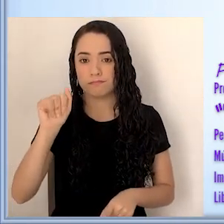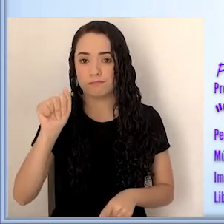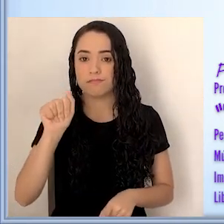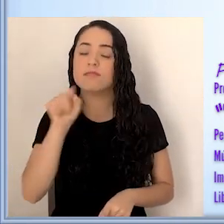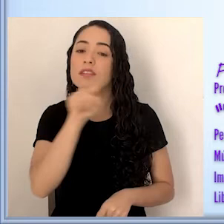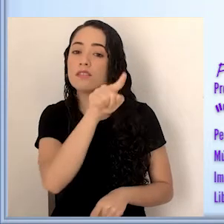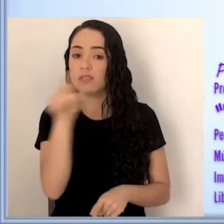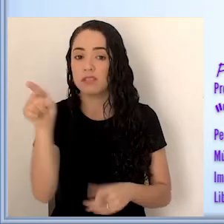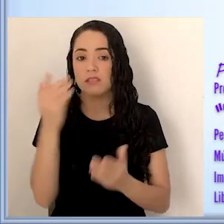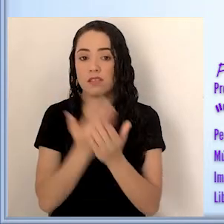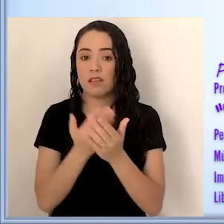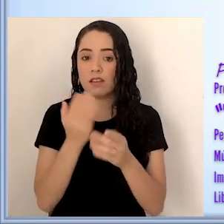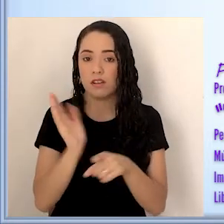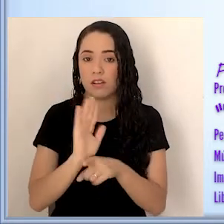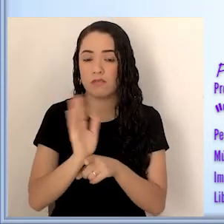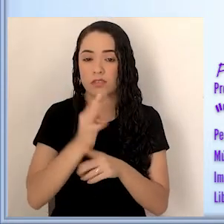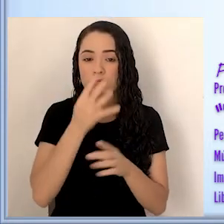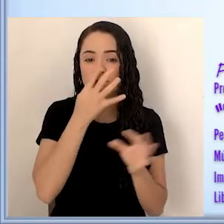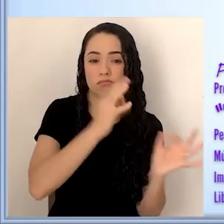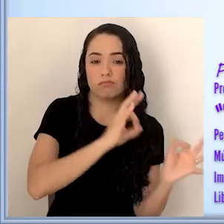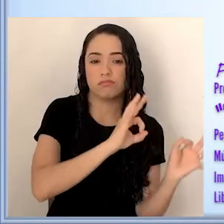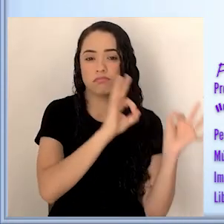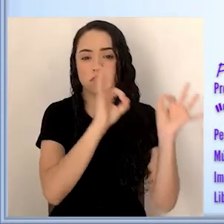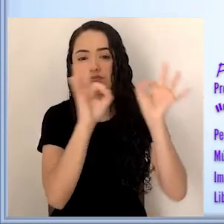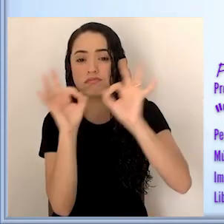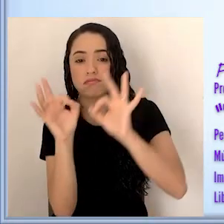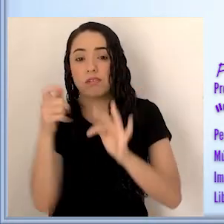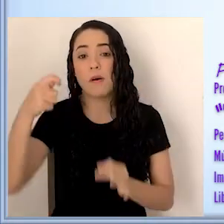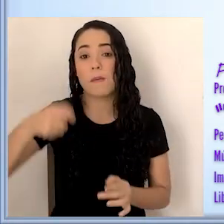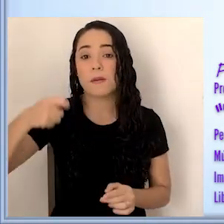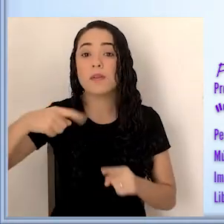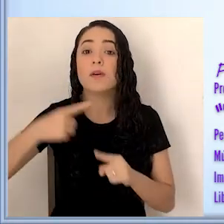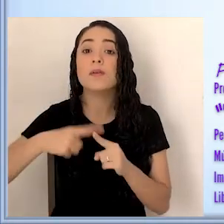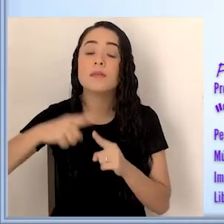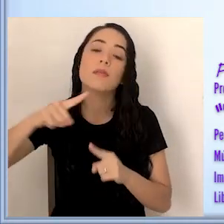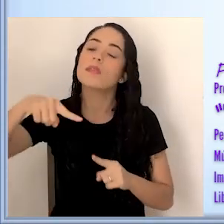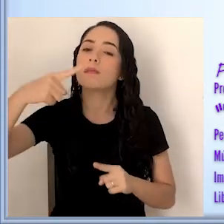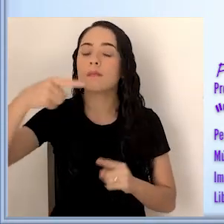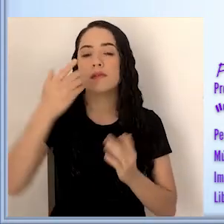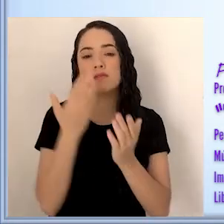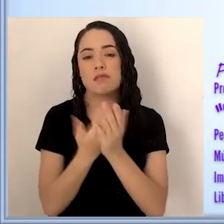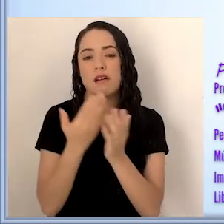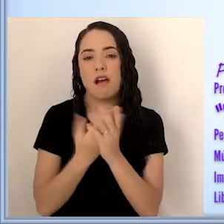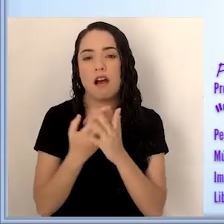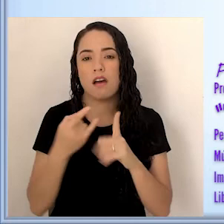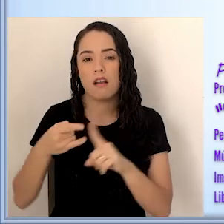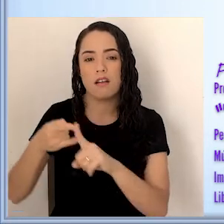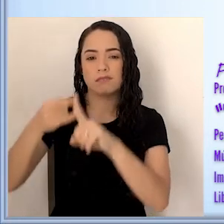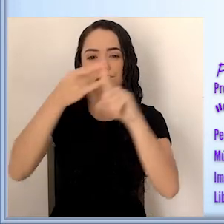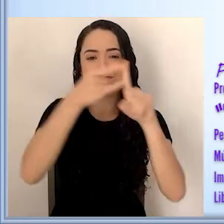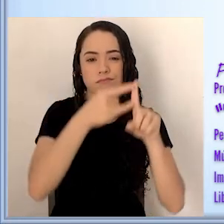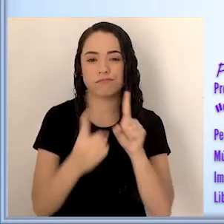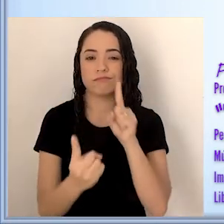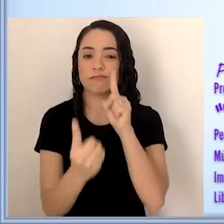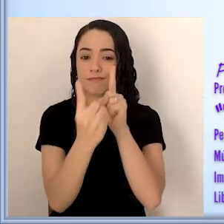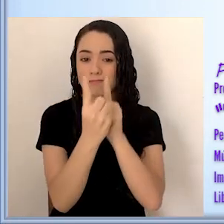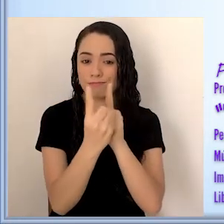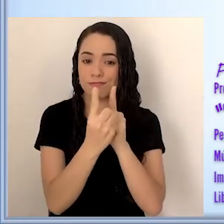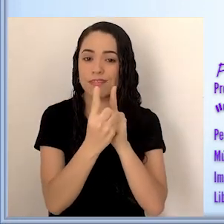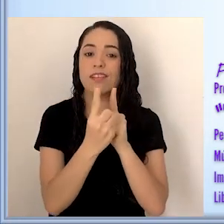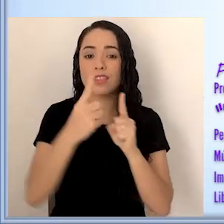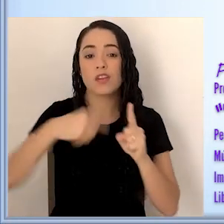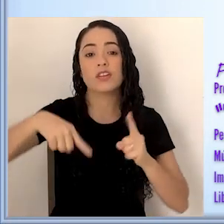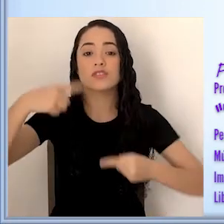As videoaulas são de caráter obrigatório e pré-requisito para as aulas discursivas presenciais semanais ou para as aulas